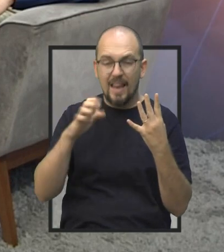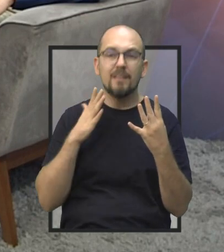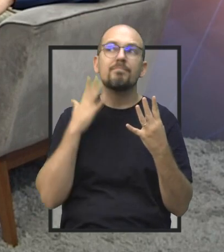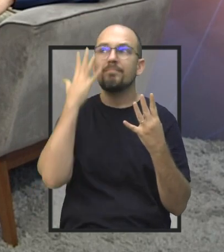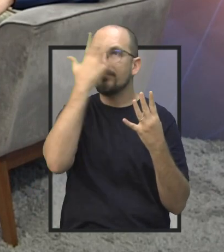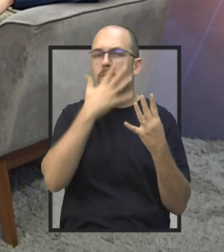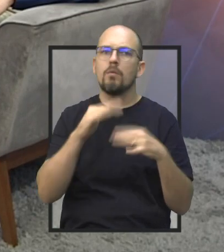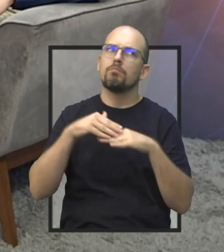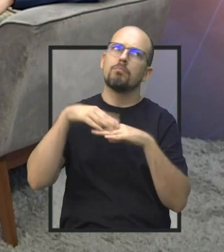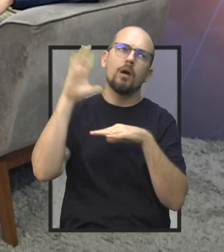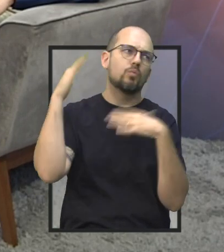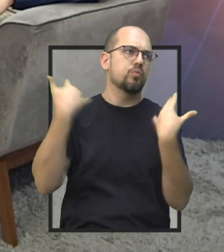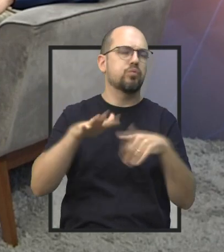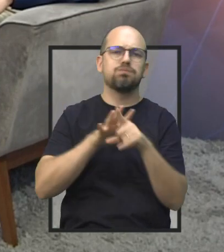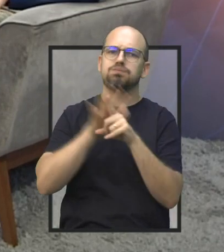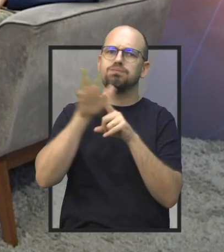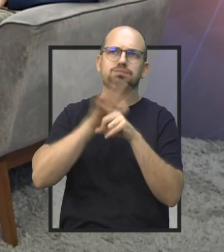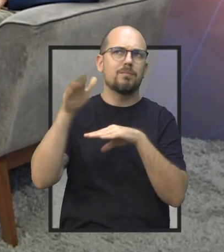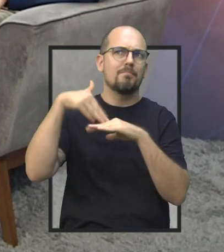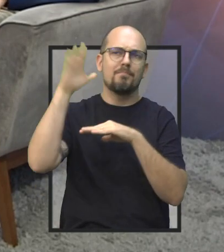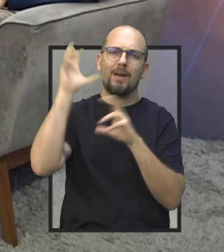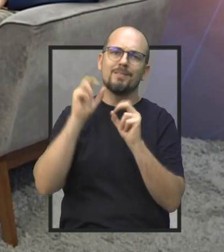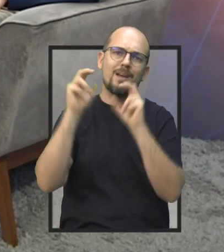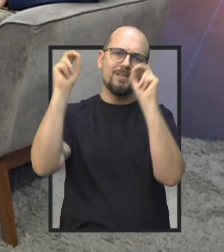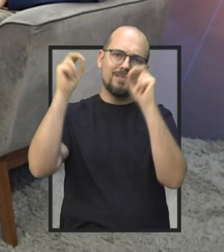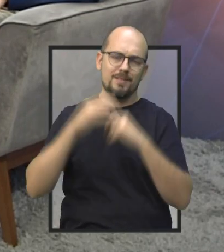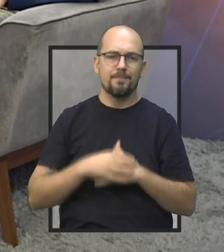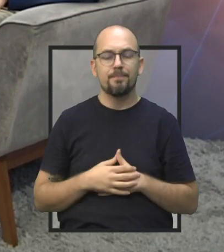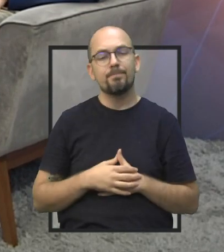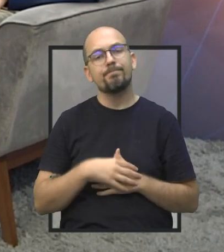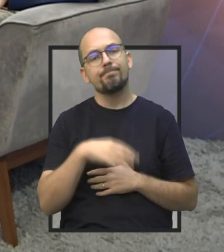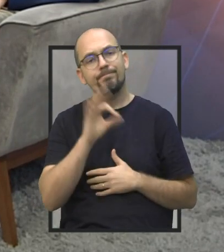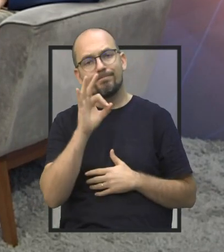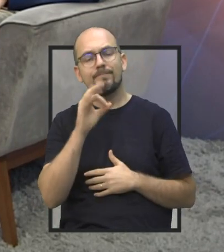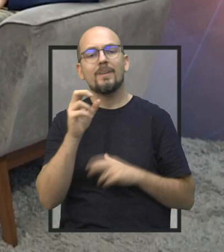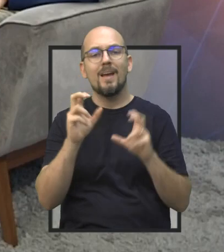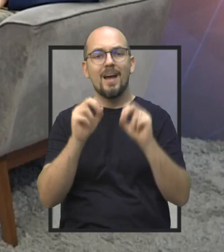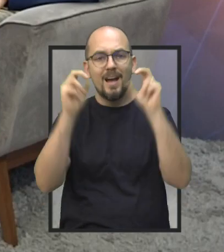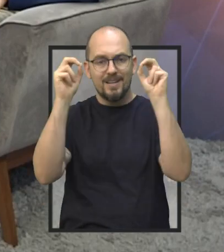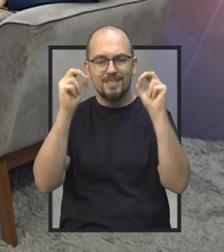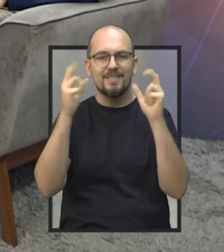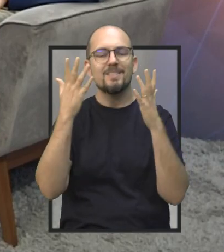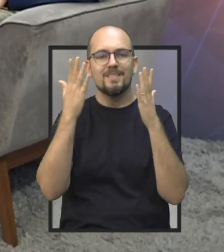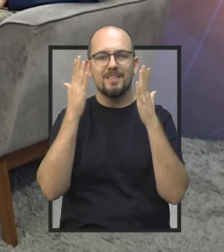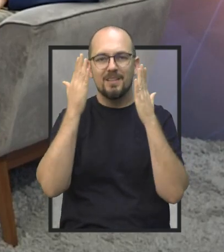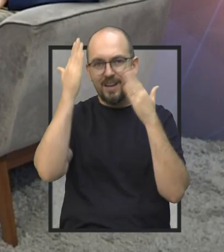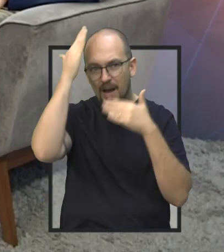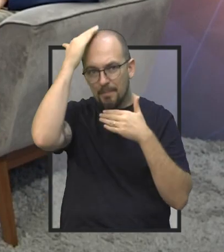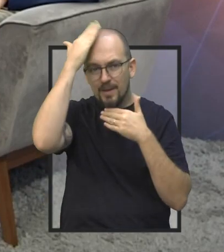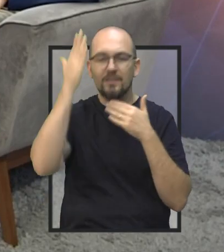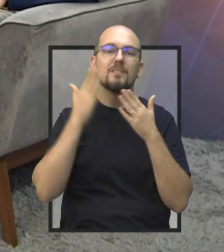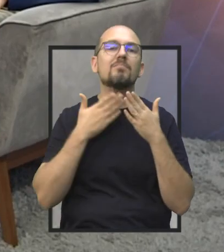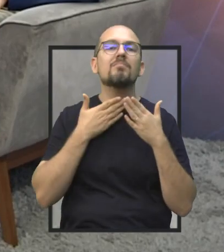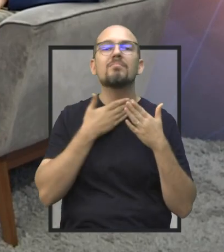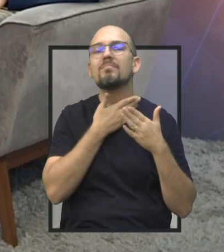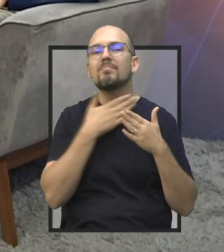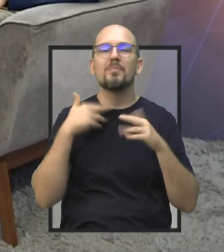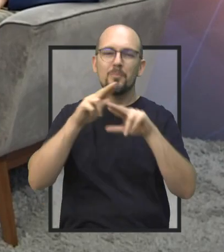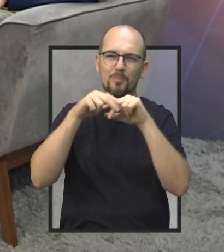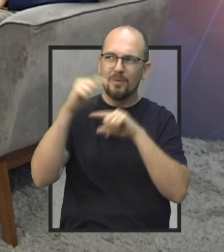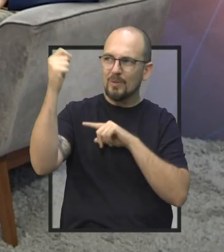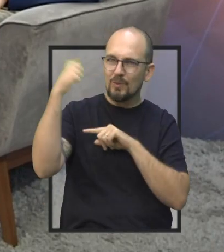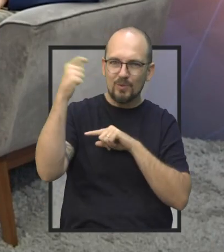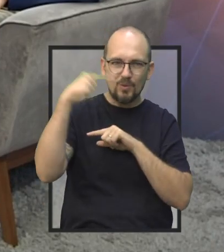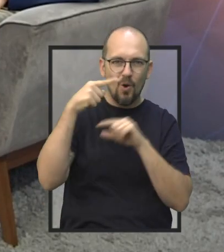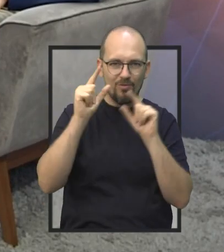E realmente essa incidência do câncer de pele na região da cabeça e do pescoço, porque fica muito exposto, né? É uma